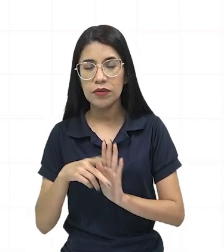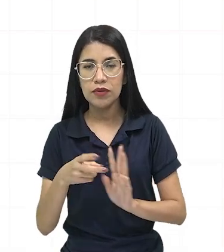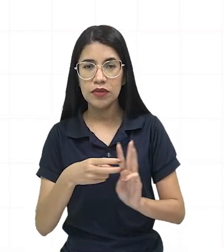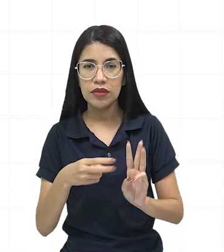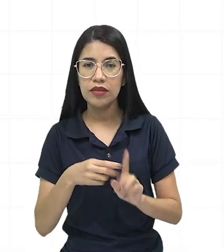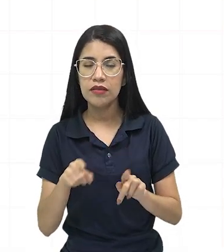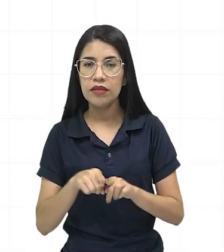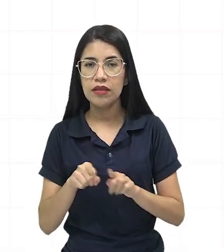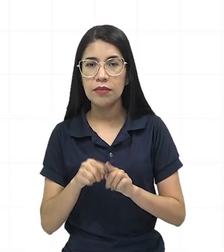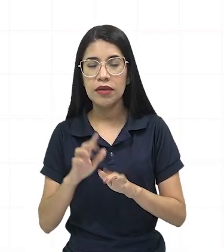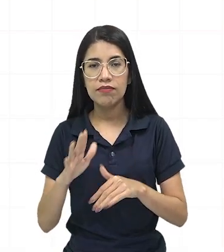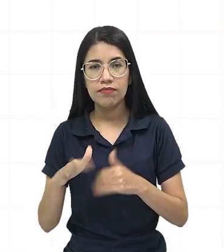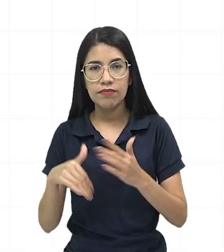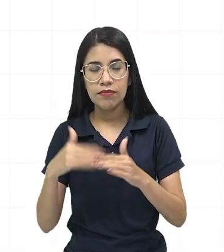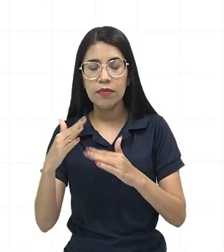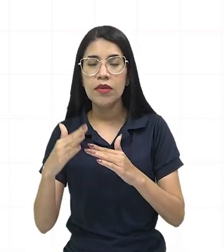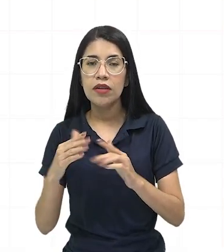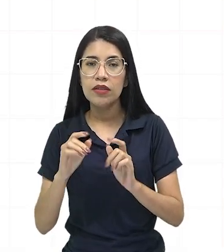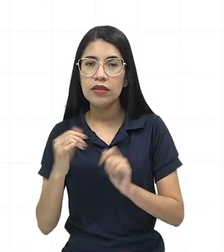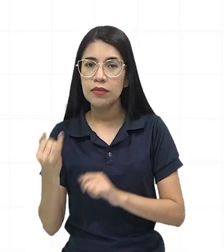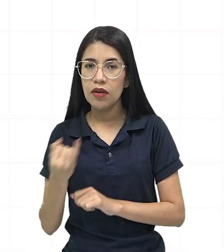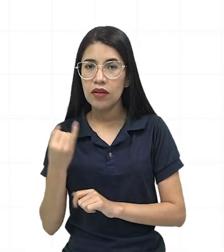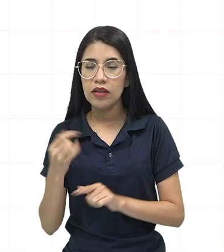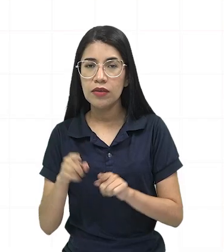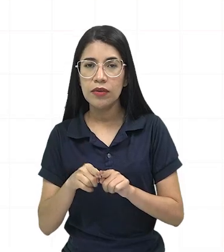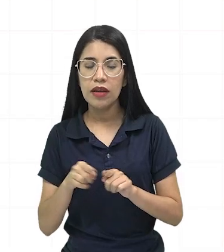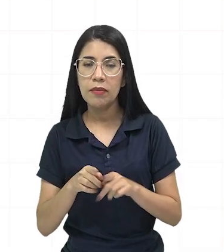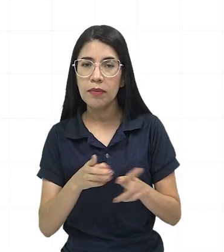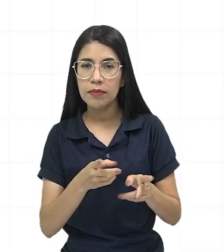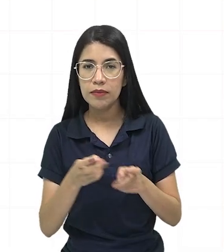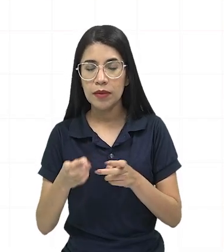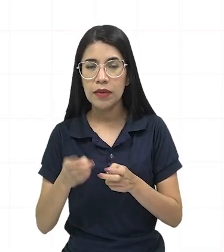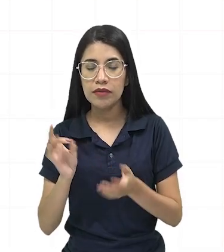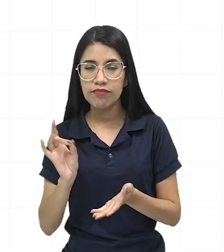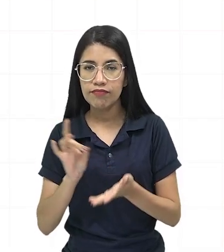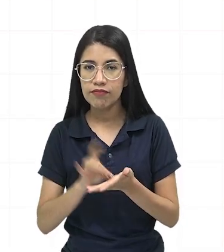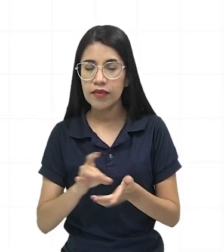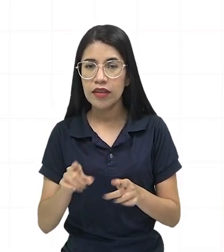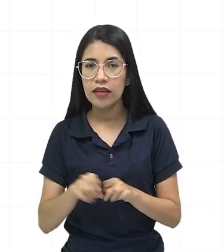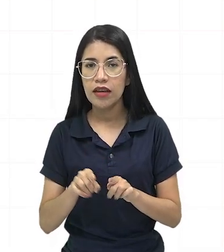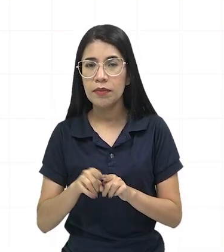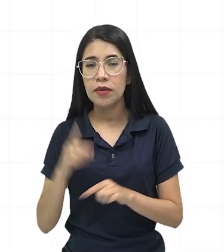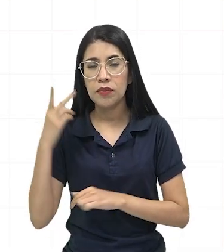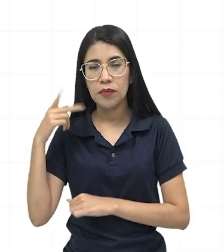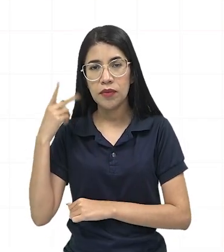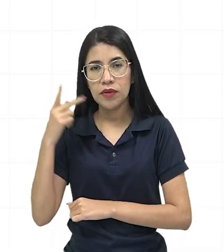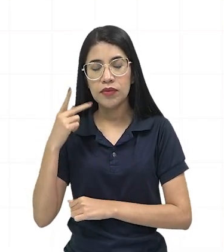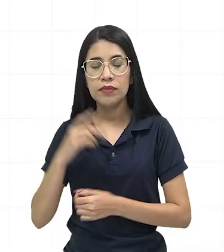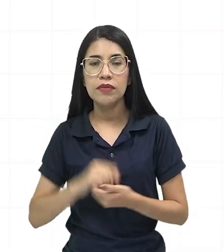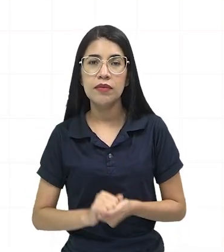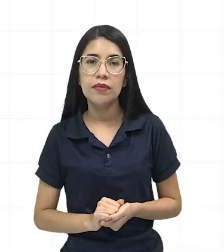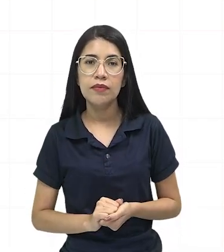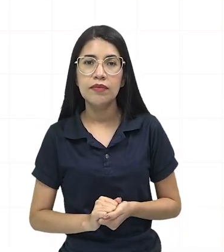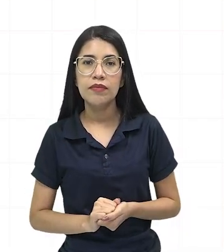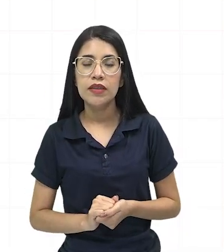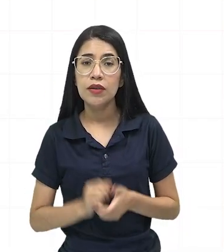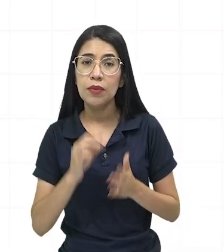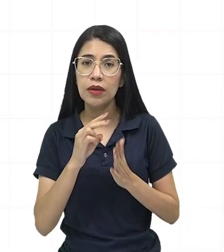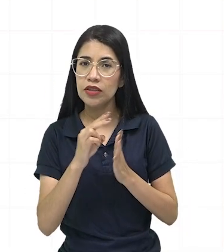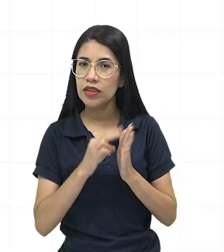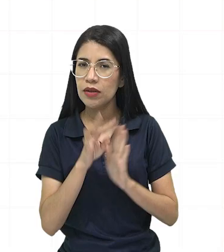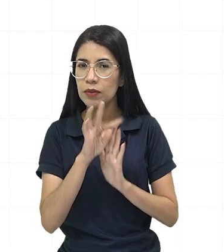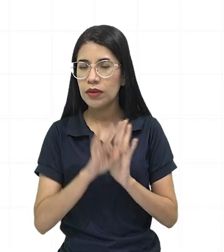por avanços significativos em termos de reconhecimento legal e político, que pode, em primeiro momento, quando a gente lê esse